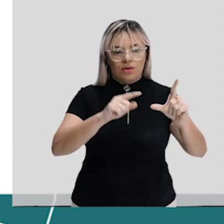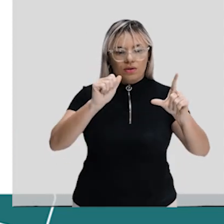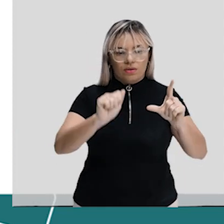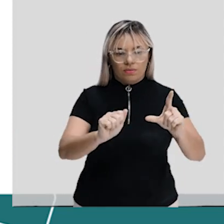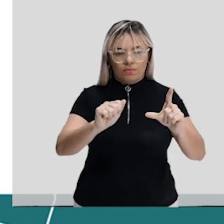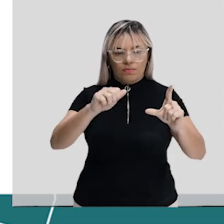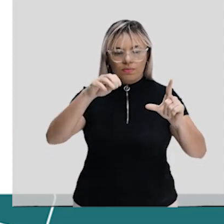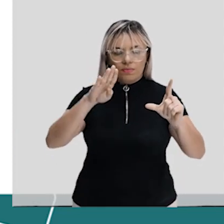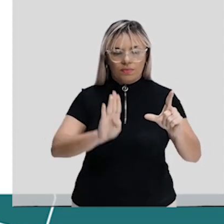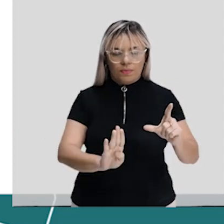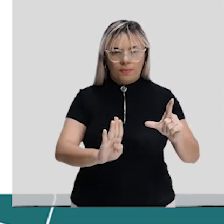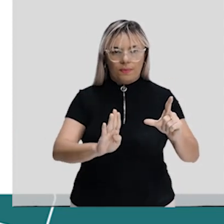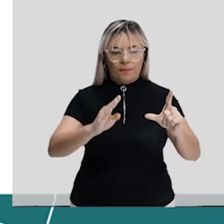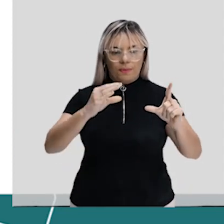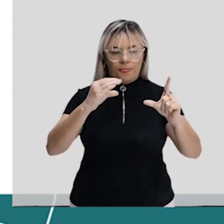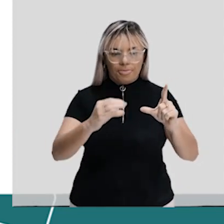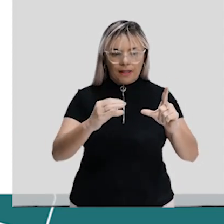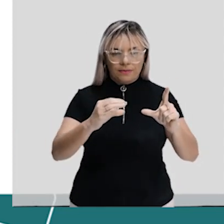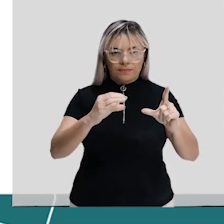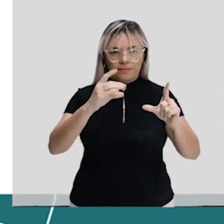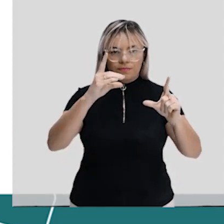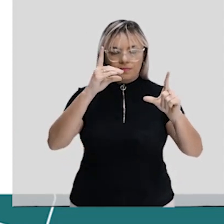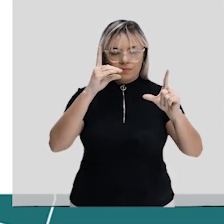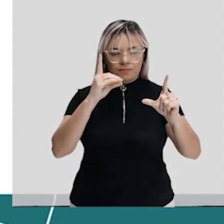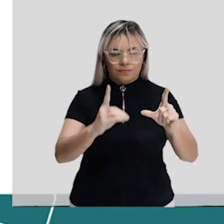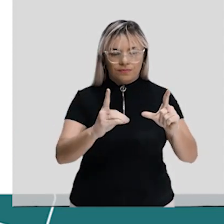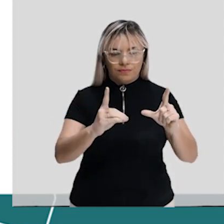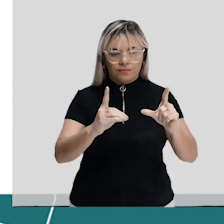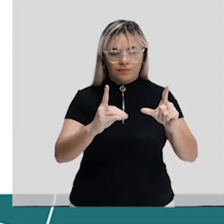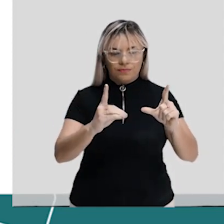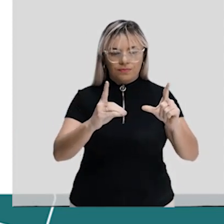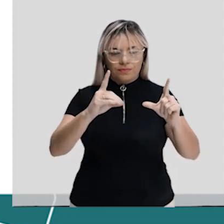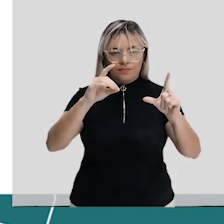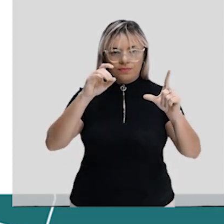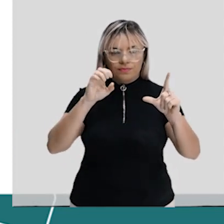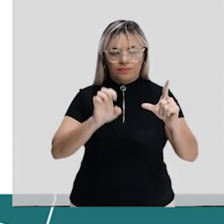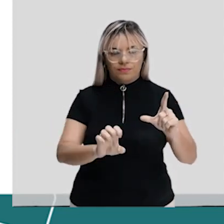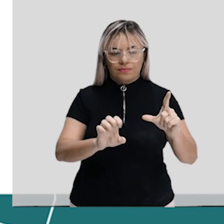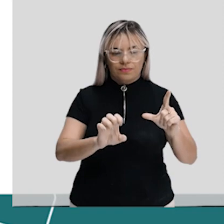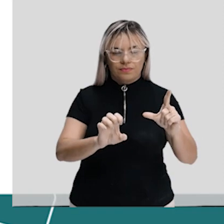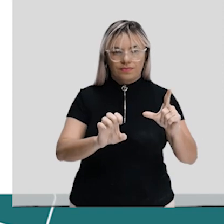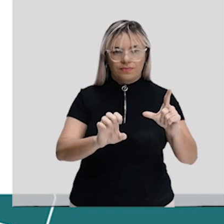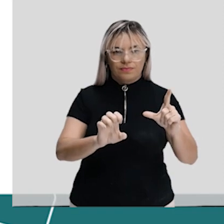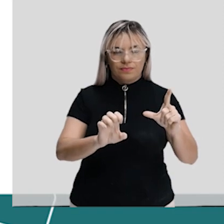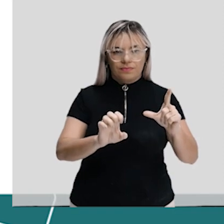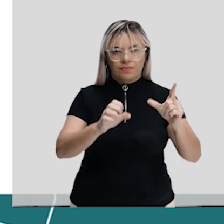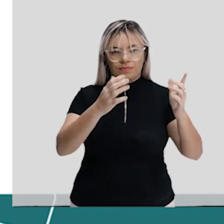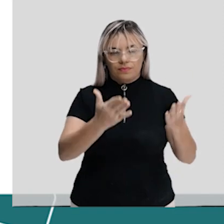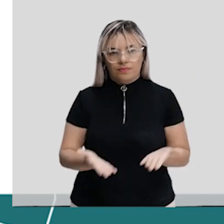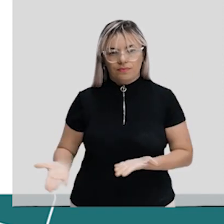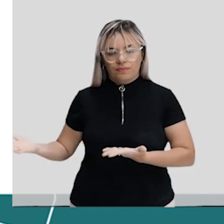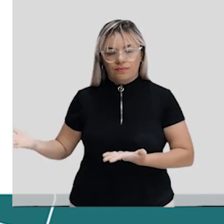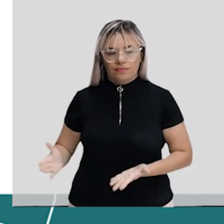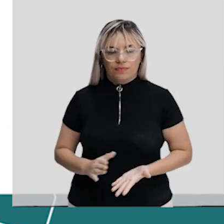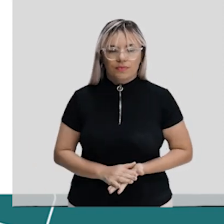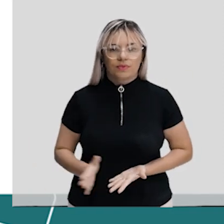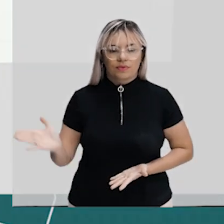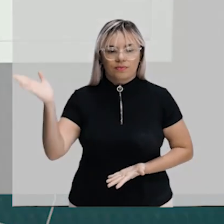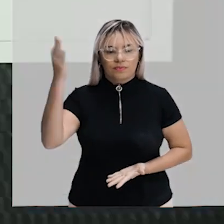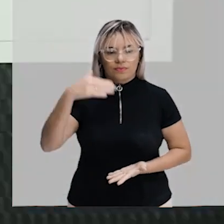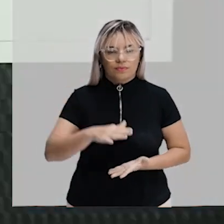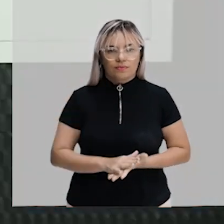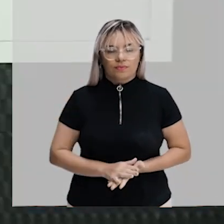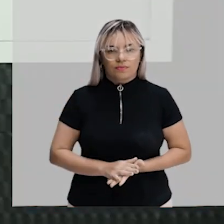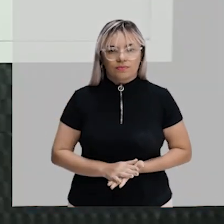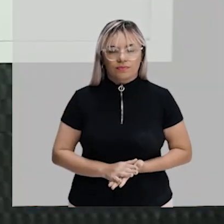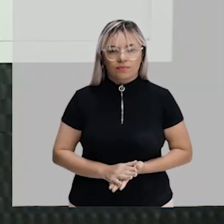32,8%, 28,6%, 10,7%, 9,4% ou 8,0%. Então vamos lá, galera. Olha, que